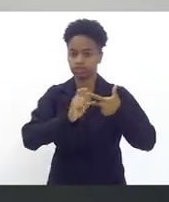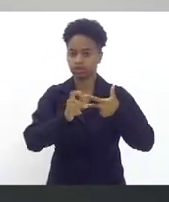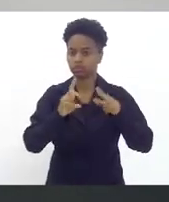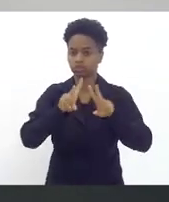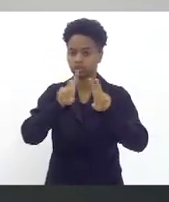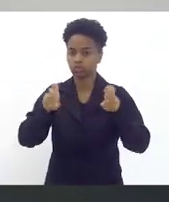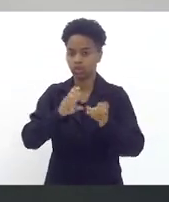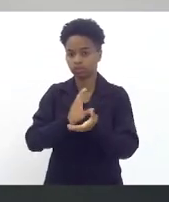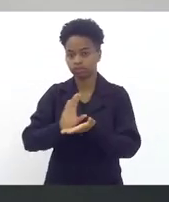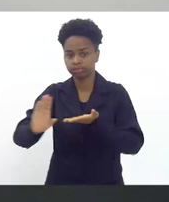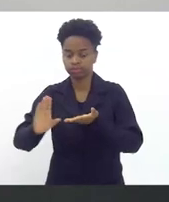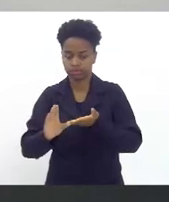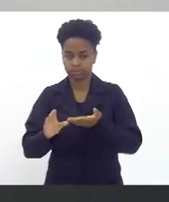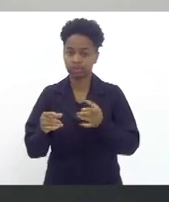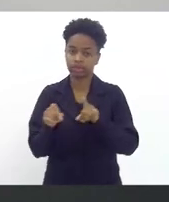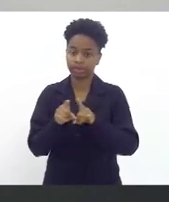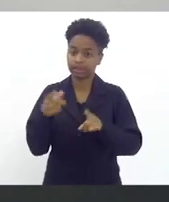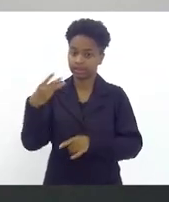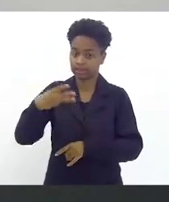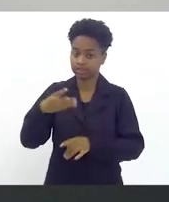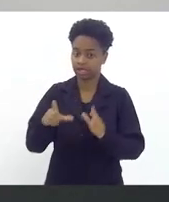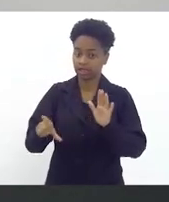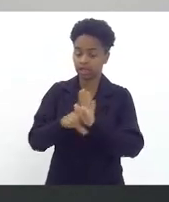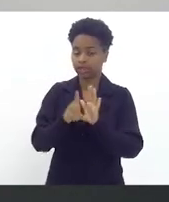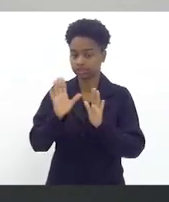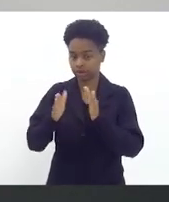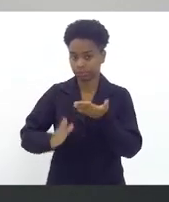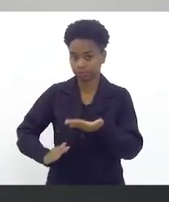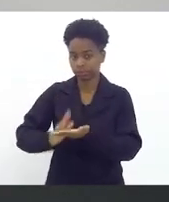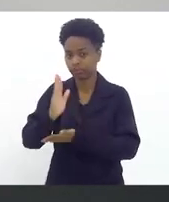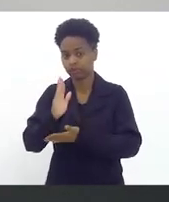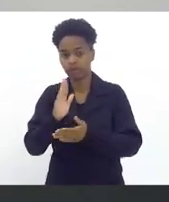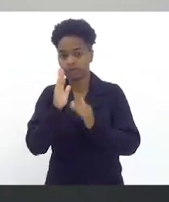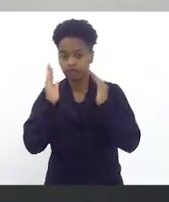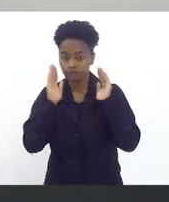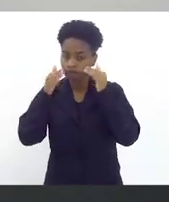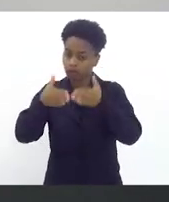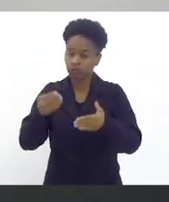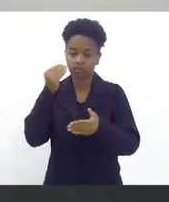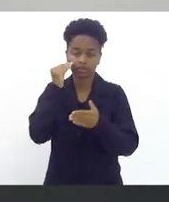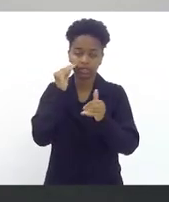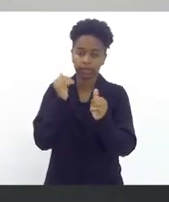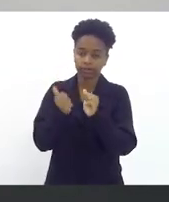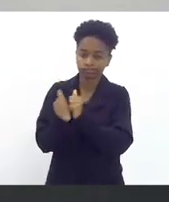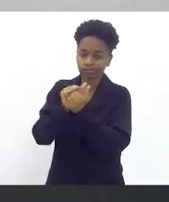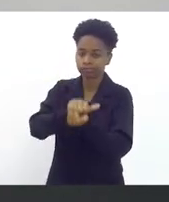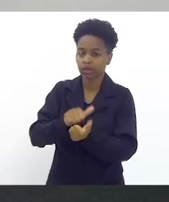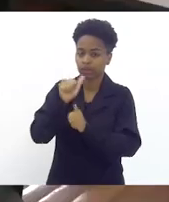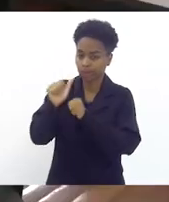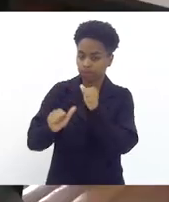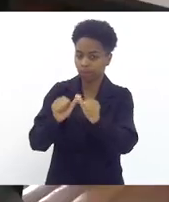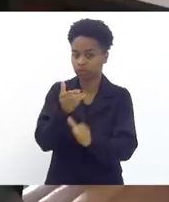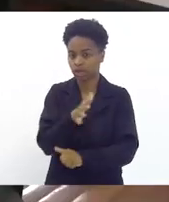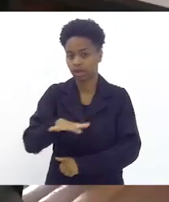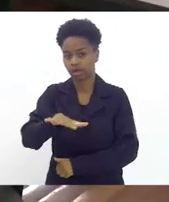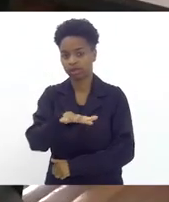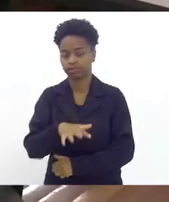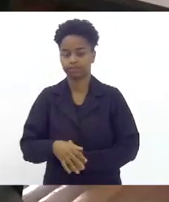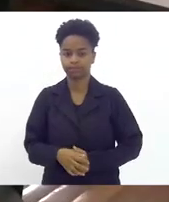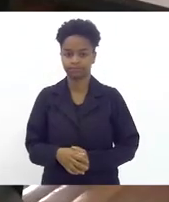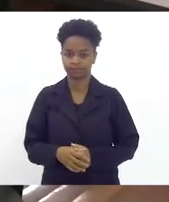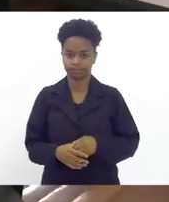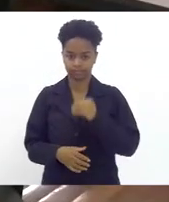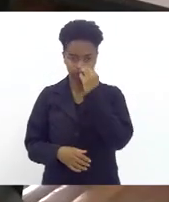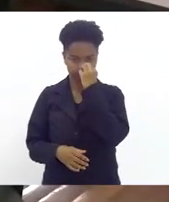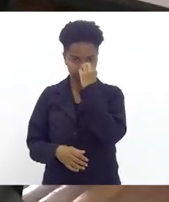vai ser a terceira lei sancionada no sentido de adequar e modernizar esse acabou muito bem